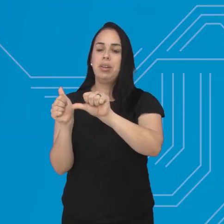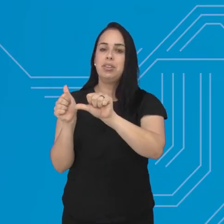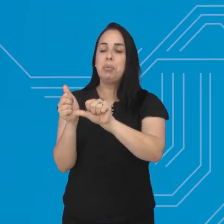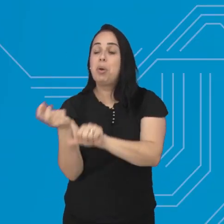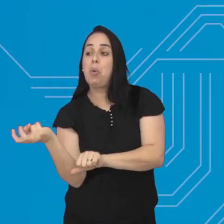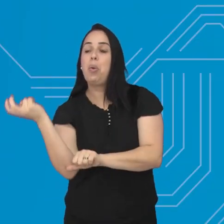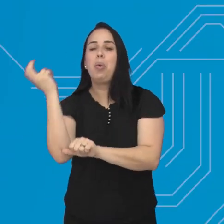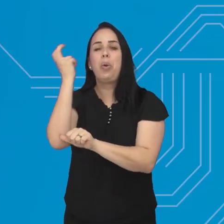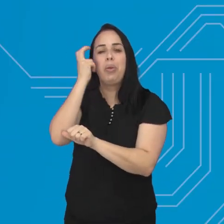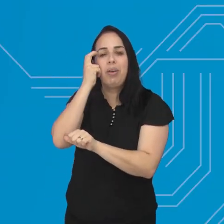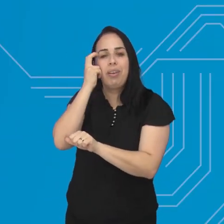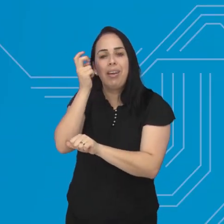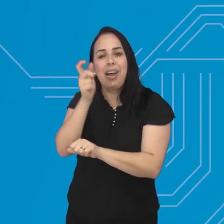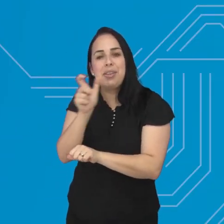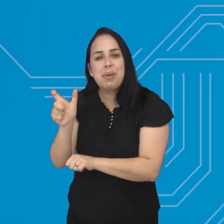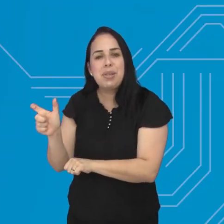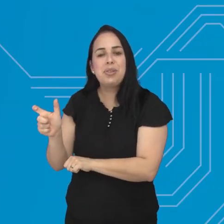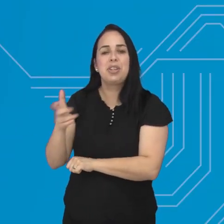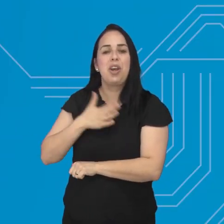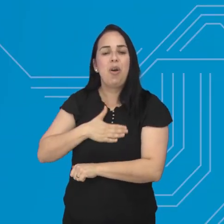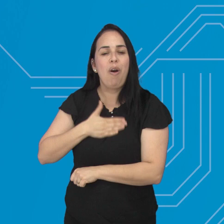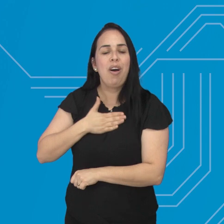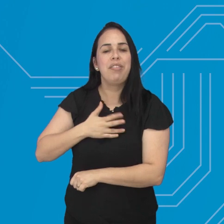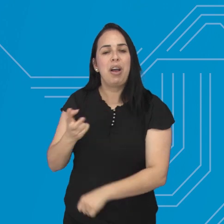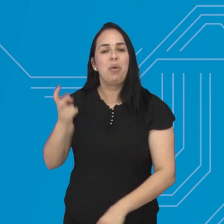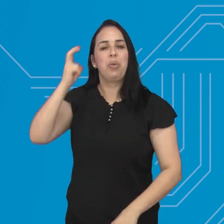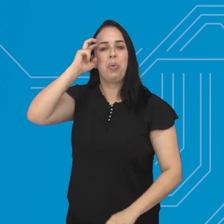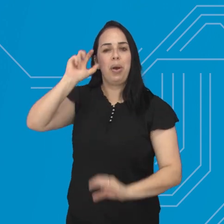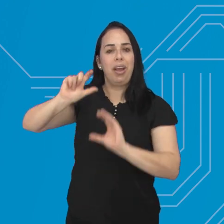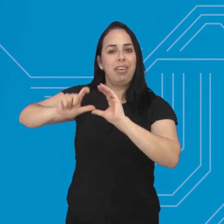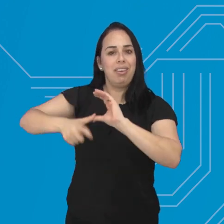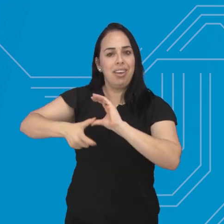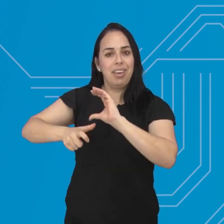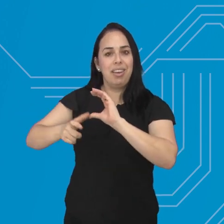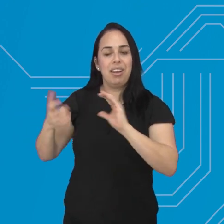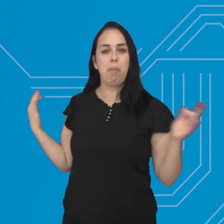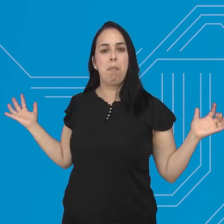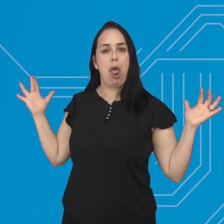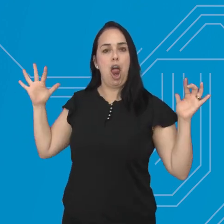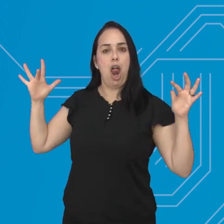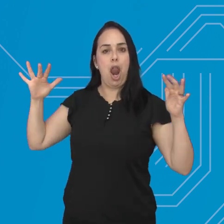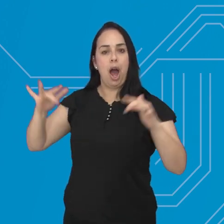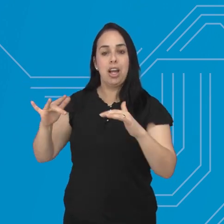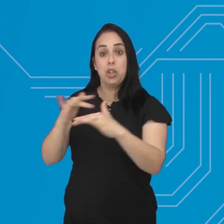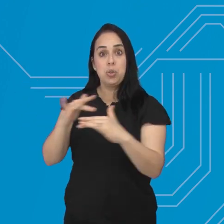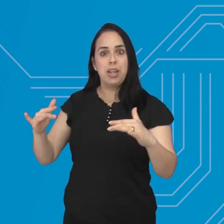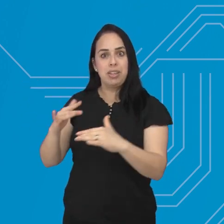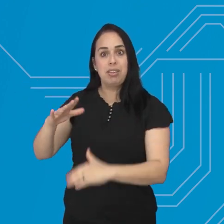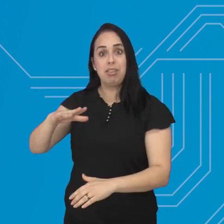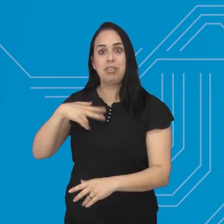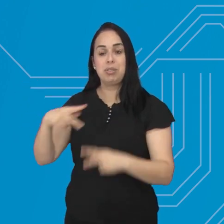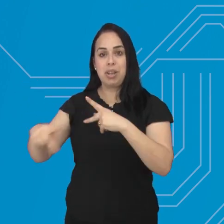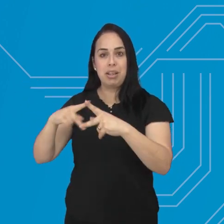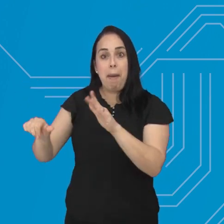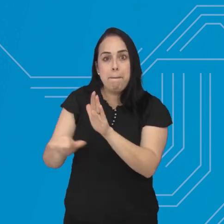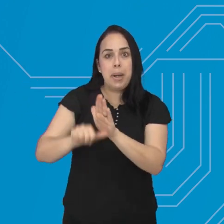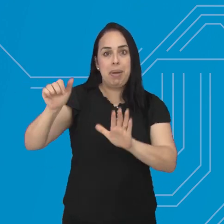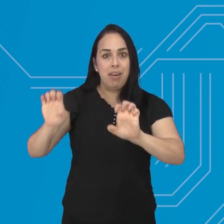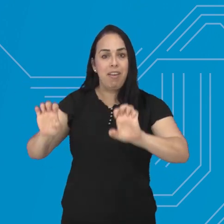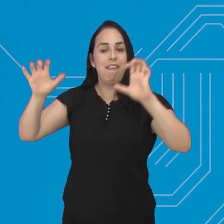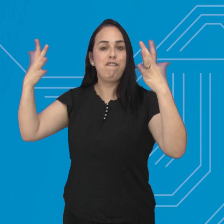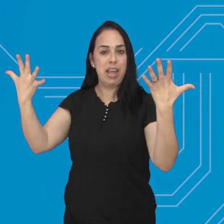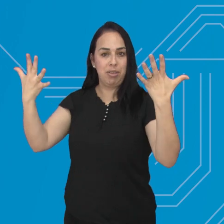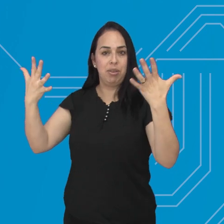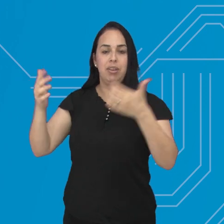agora para falar de cultura. Apaixonados pela cultura pop se reuniram no centro de São José dos Campos para a